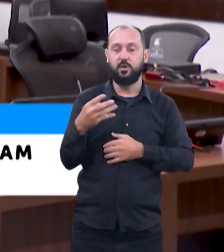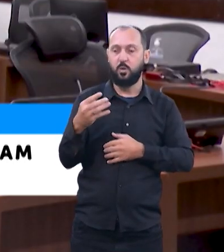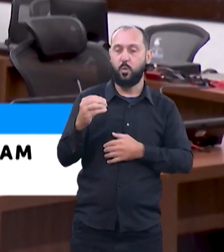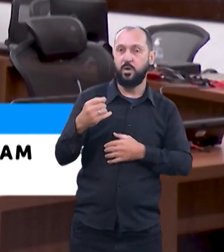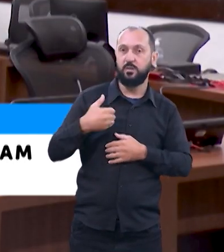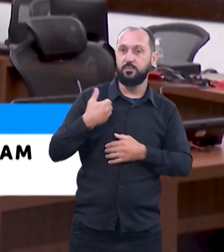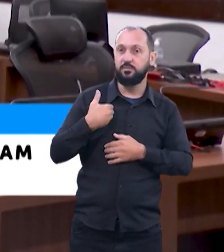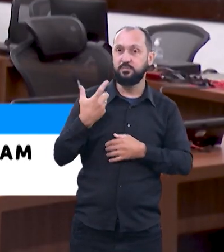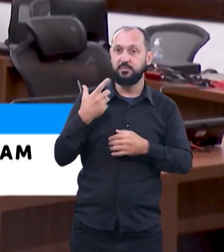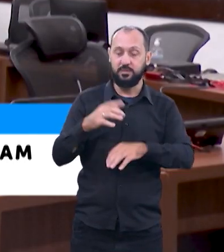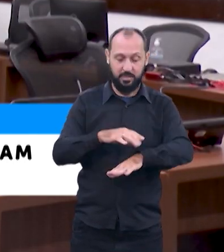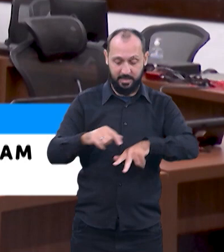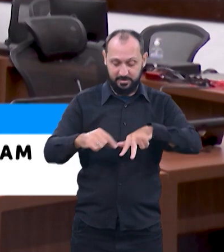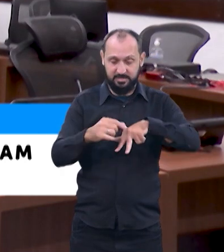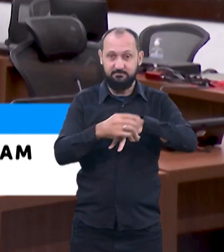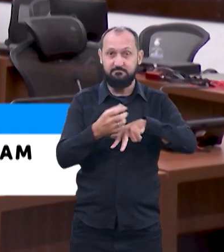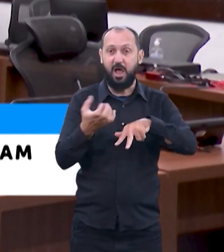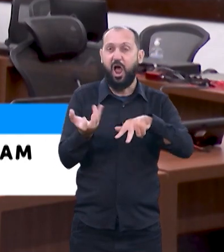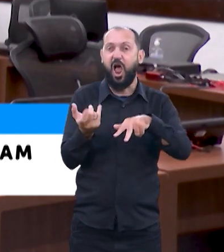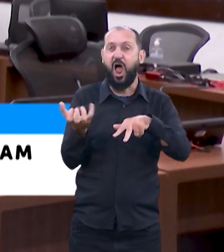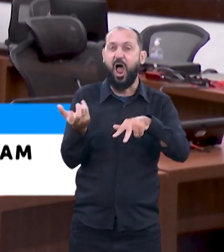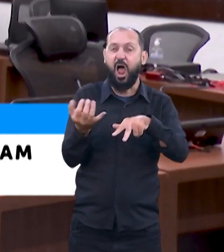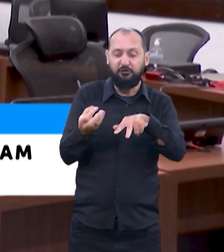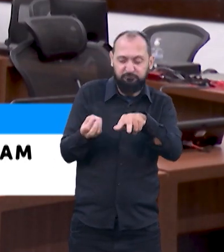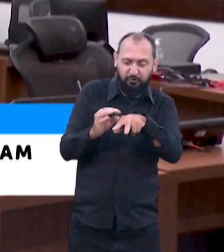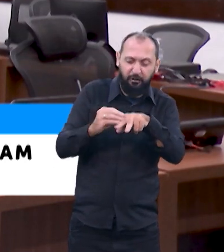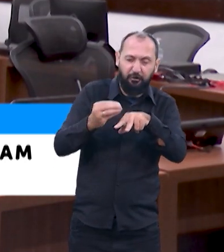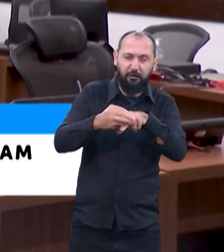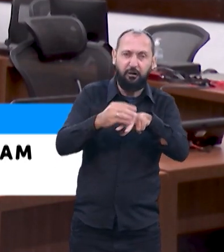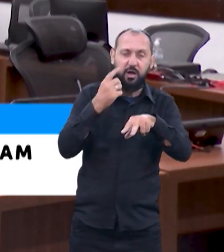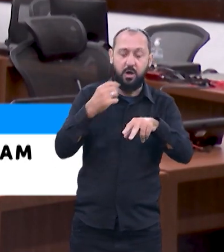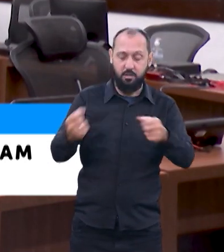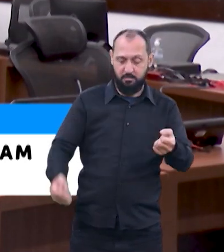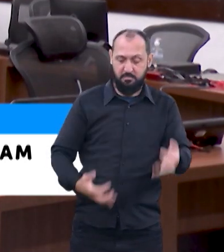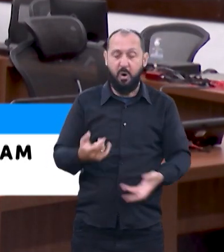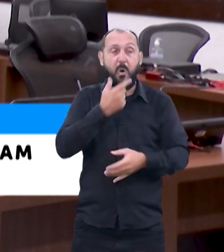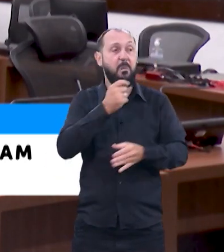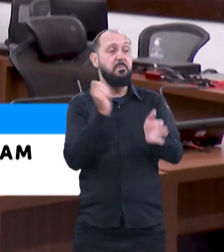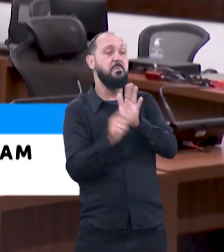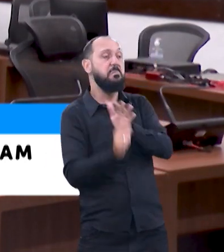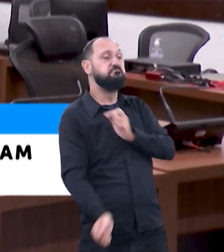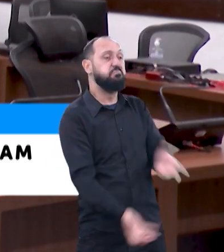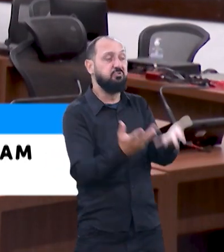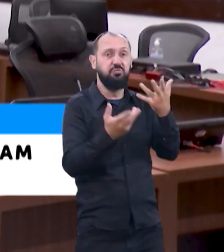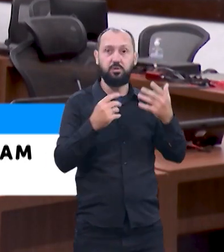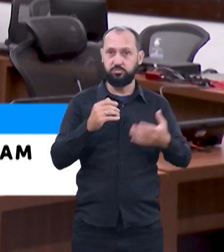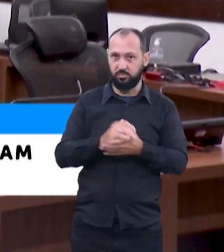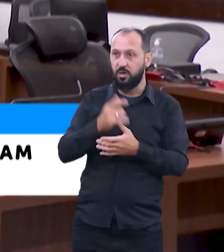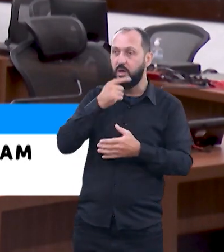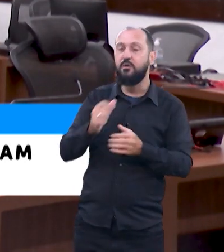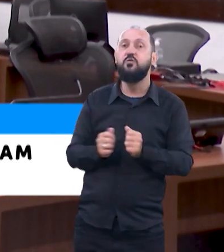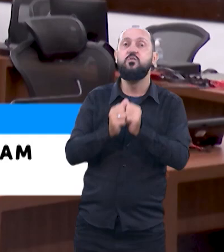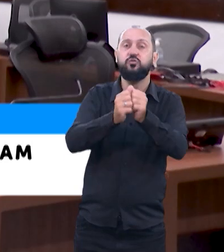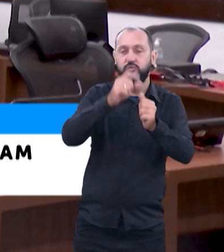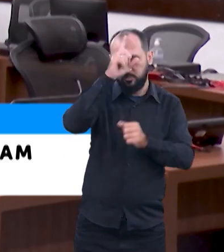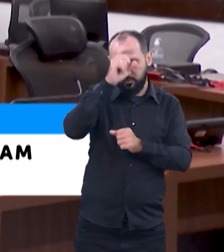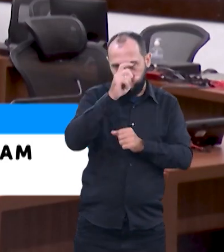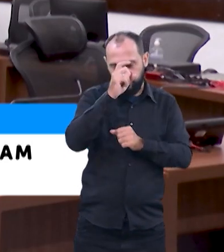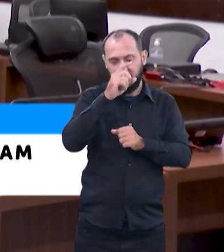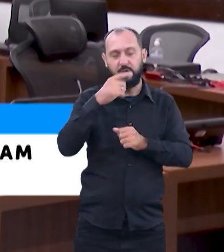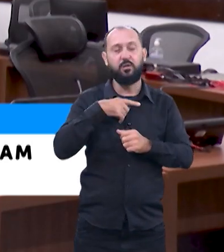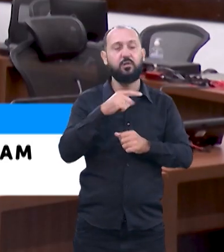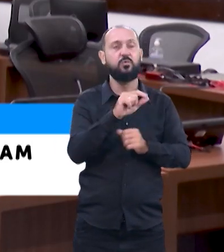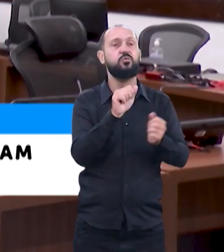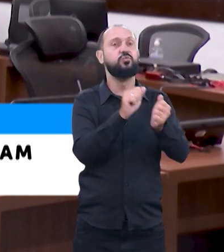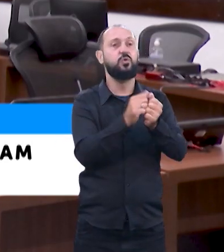40 anos sofreu queimaduras nas pernas e braços após ter o corpo incendiado pelo namorado. A vítima foi levada ao hospital da cidade e